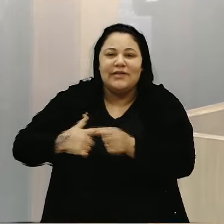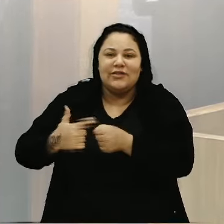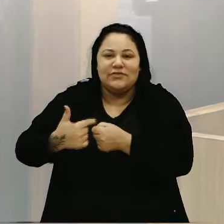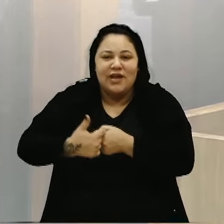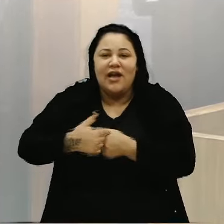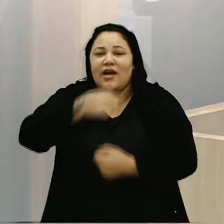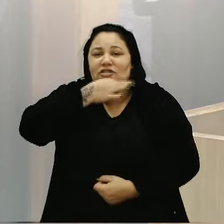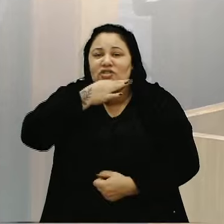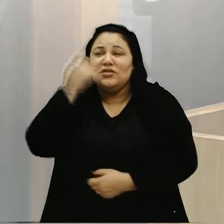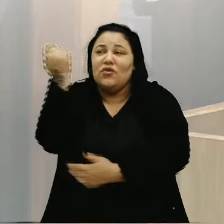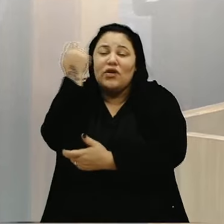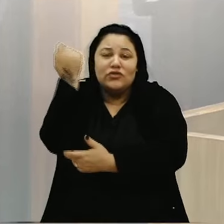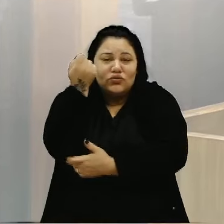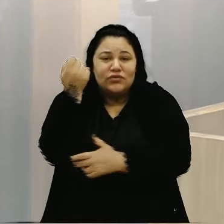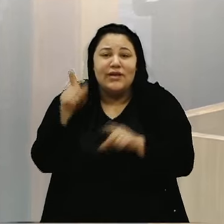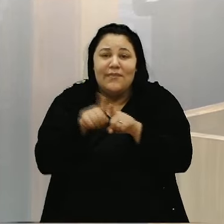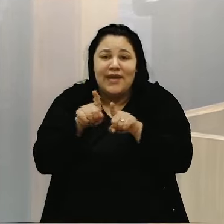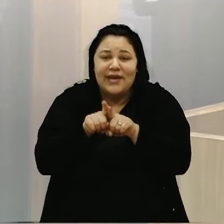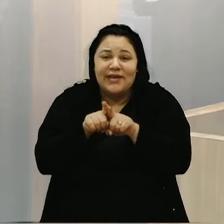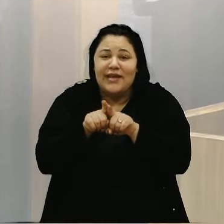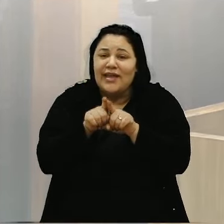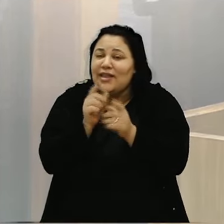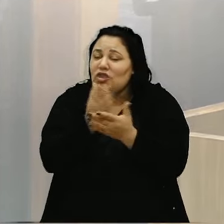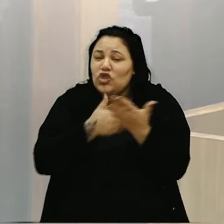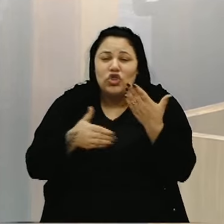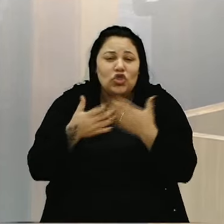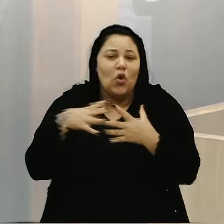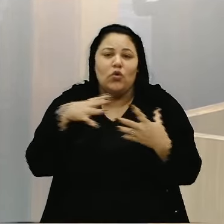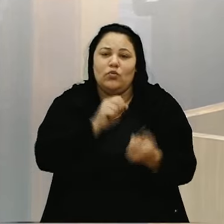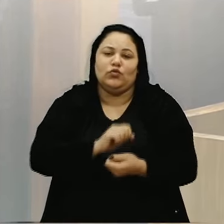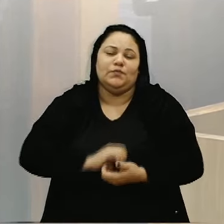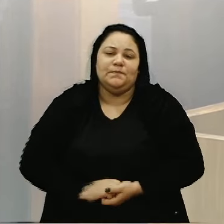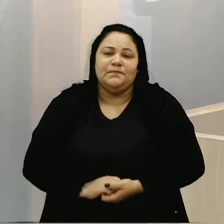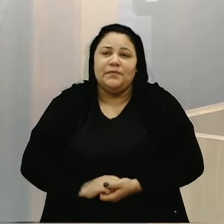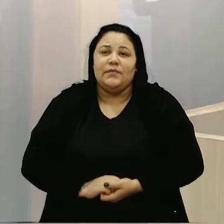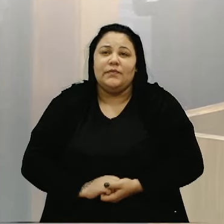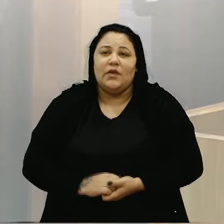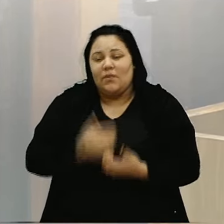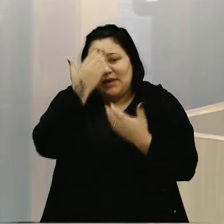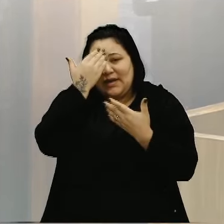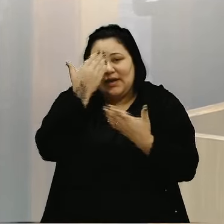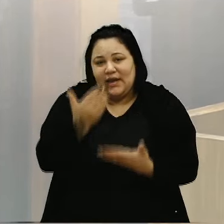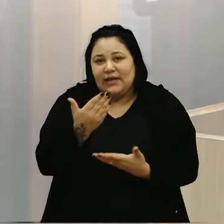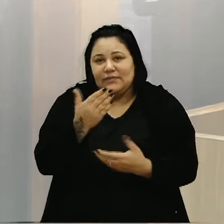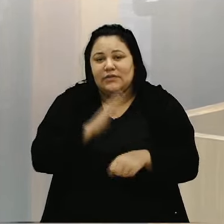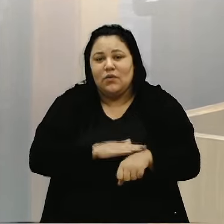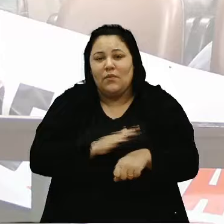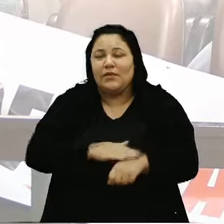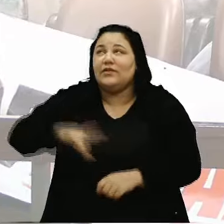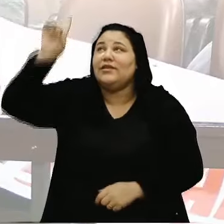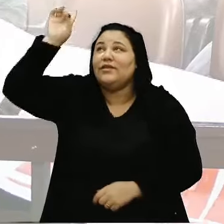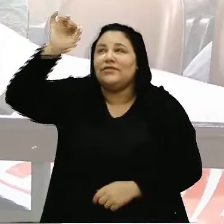nosso Rio Grande do Sul e a nossa nação Muito obrigado né por esse momento que Deus nos